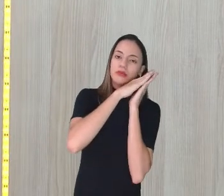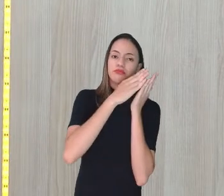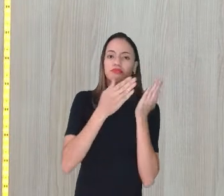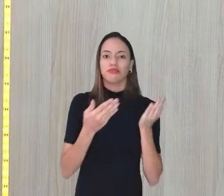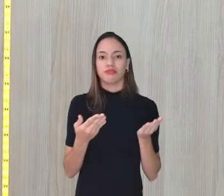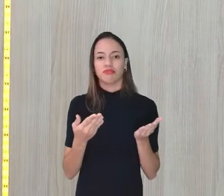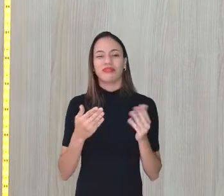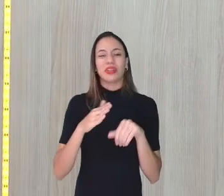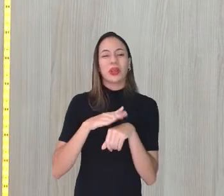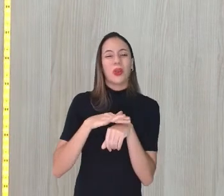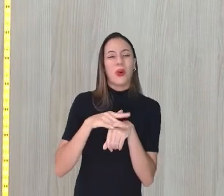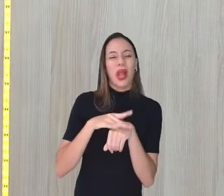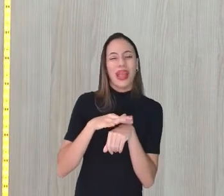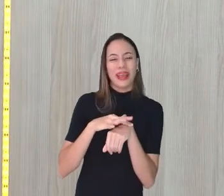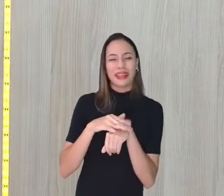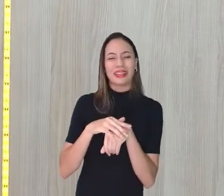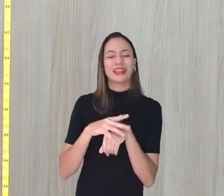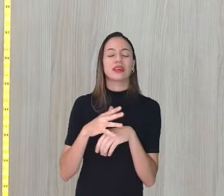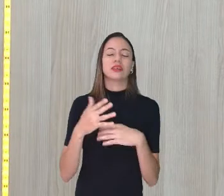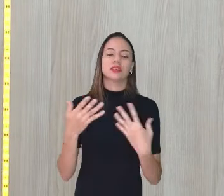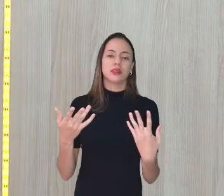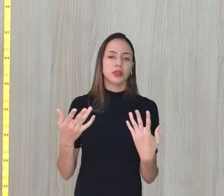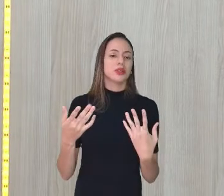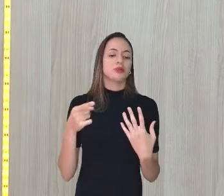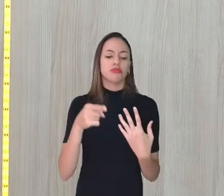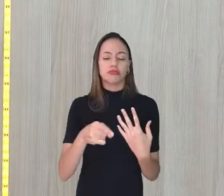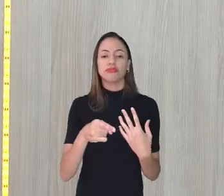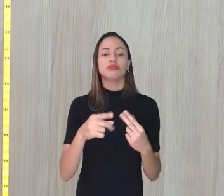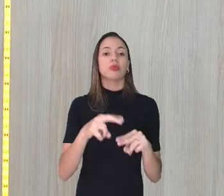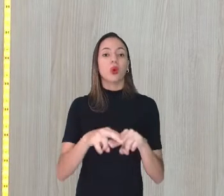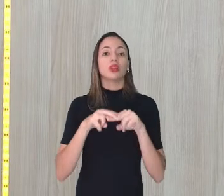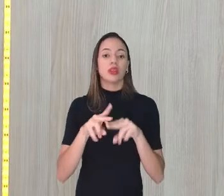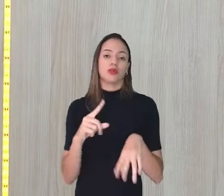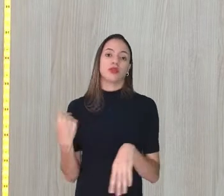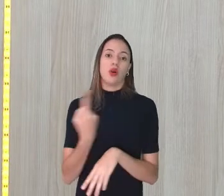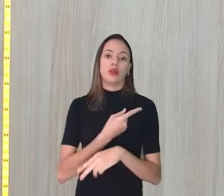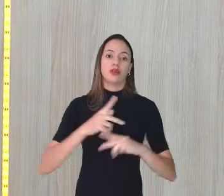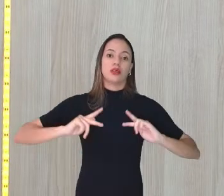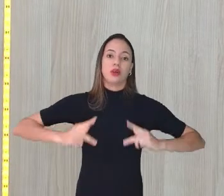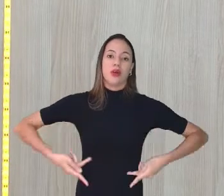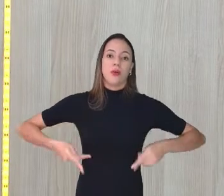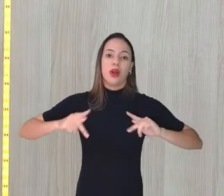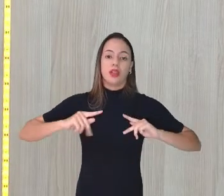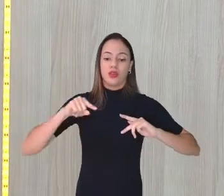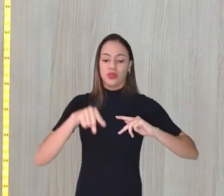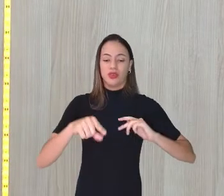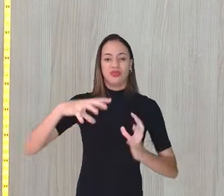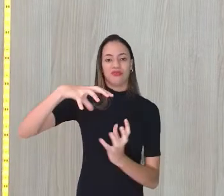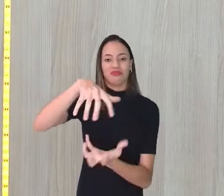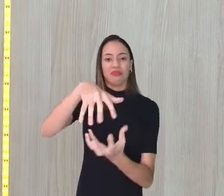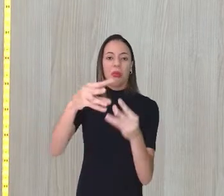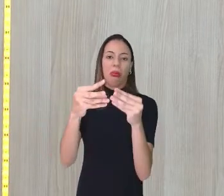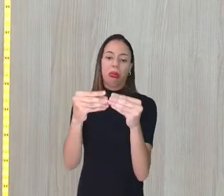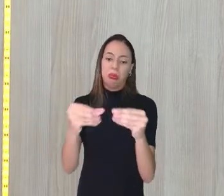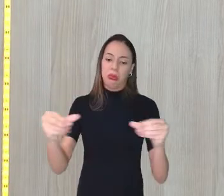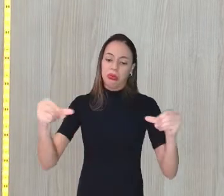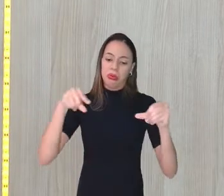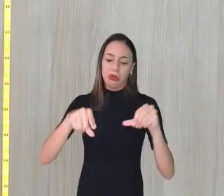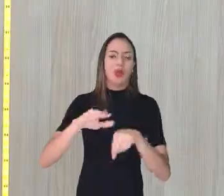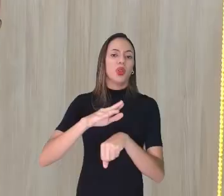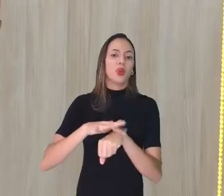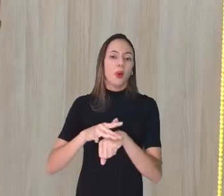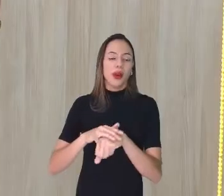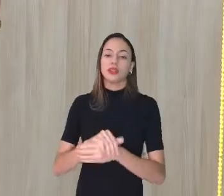né, adoentado, é porque é justamente isso, né? Estamos adoecendo o nosso planeta Terra. e outra